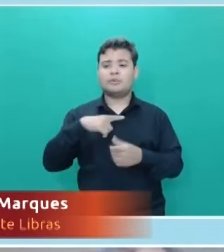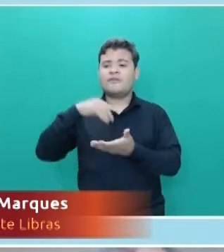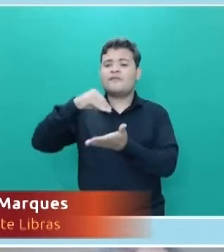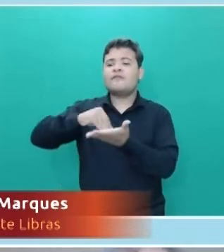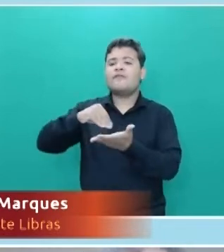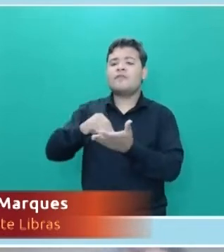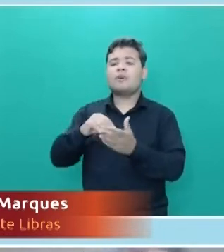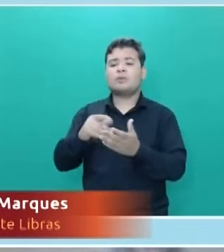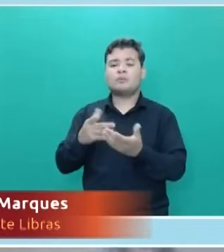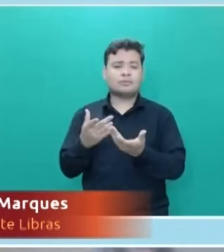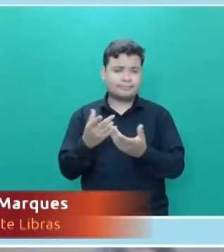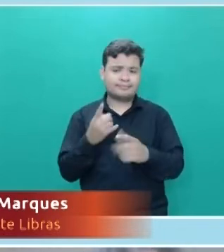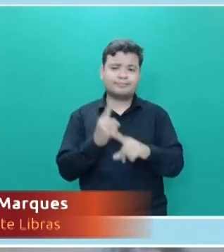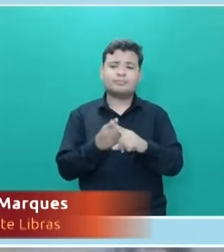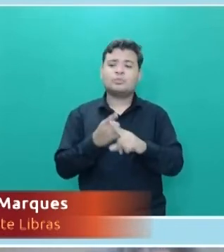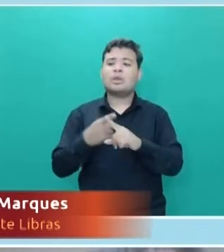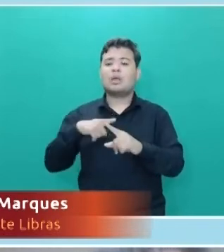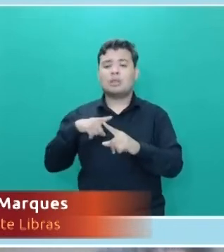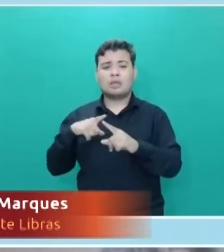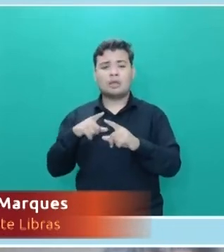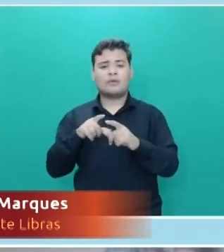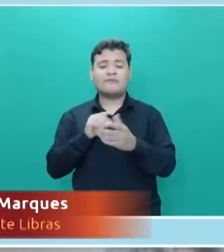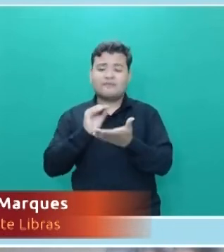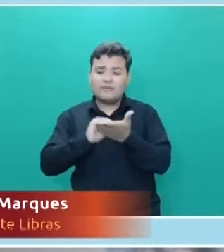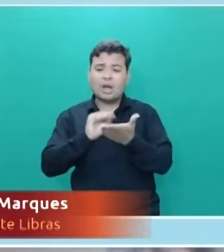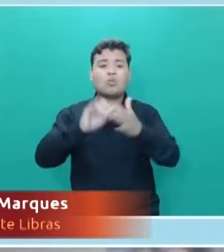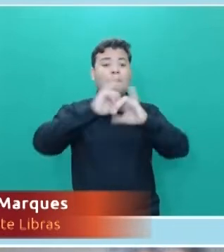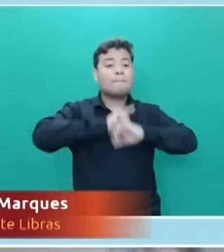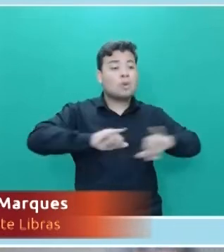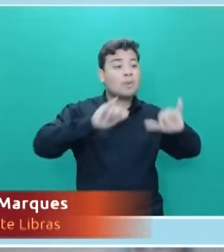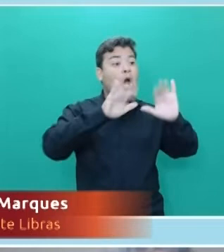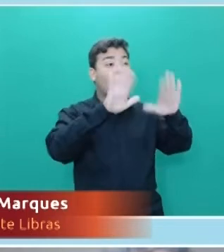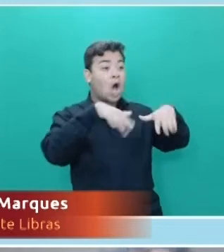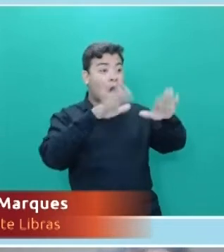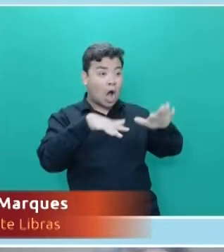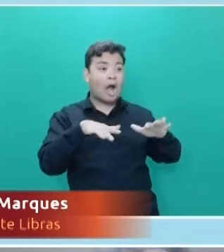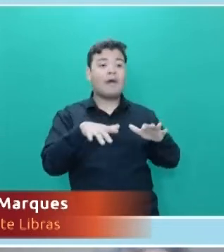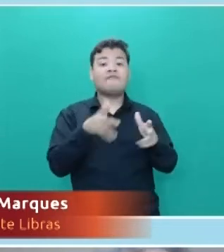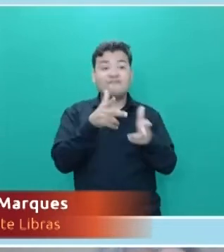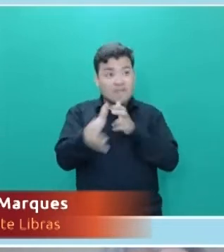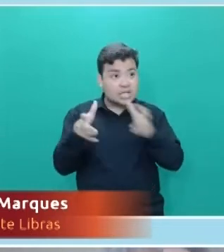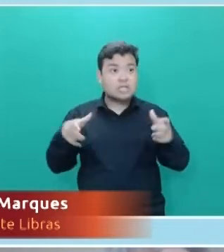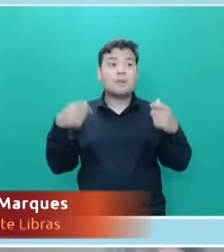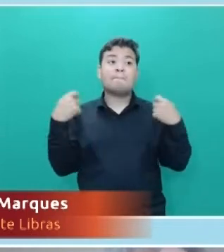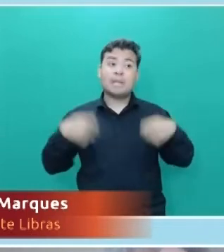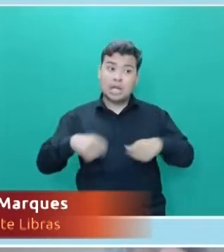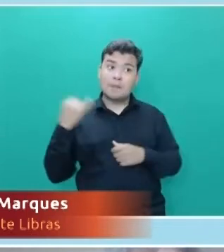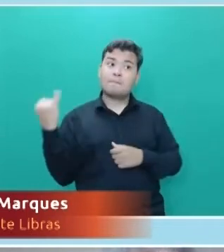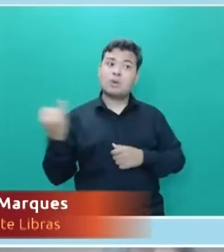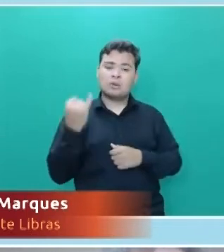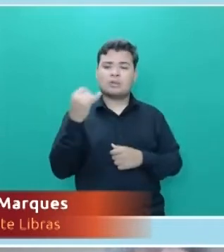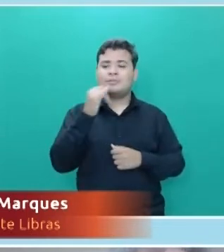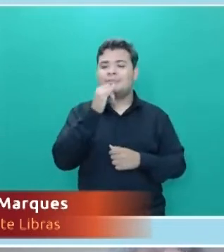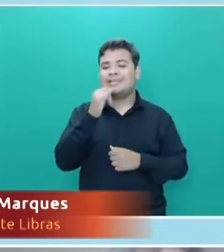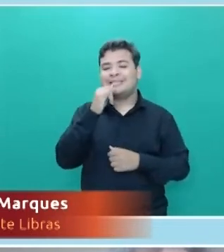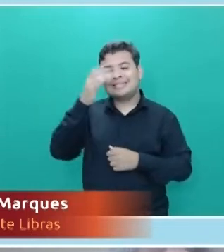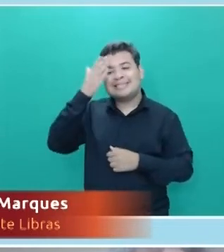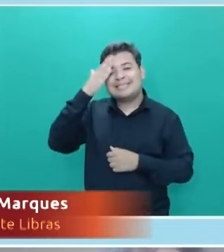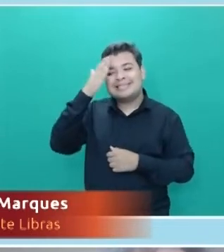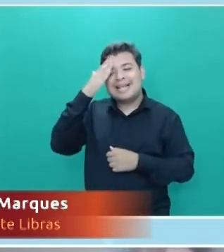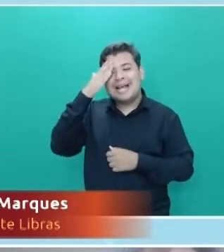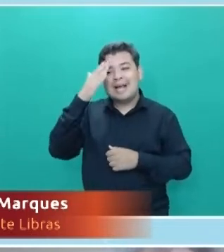propagandas midiáticas que incentivem as pessoas a vacinar seus filhos. A gente não tem mais o Zé Gotinha aparecendo no